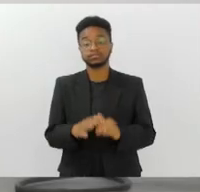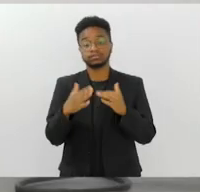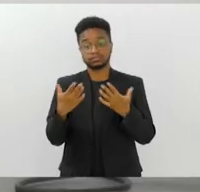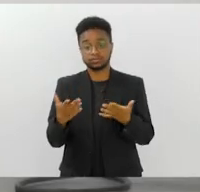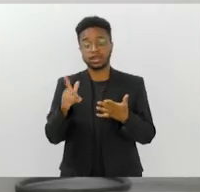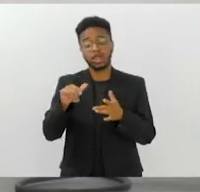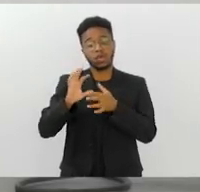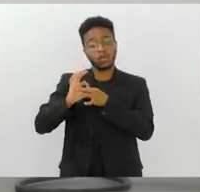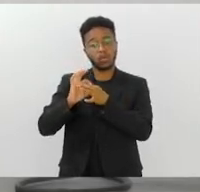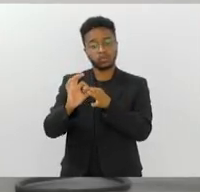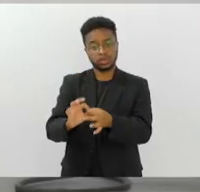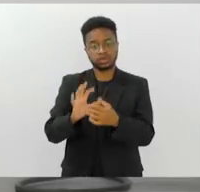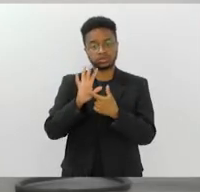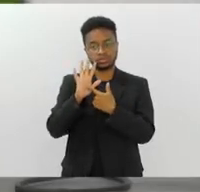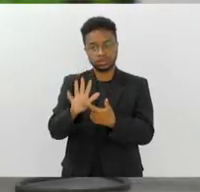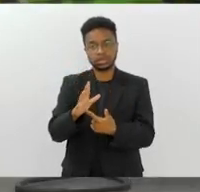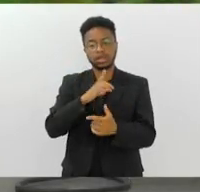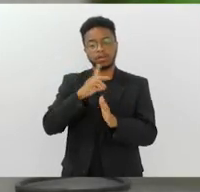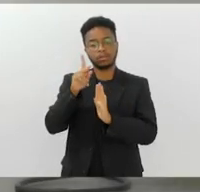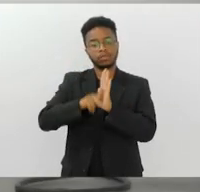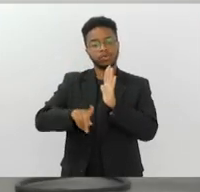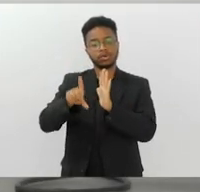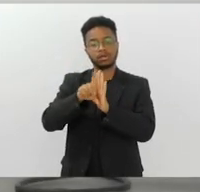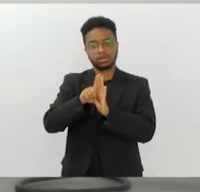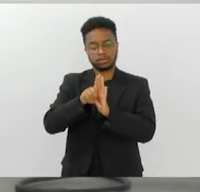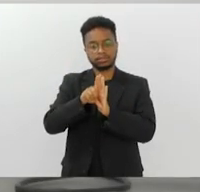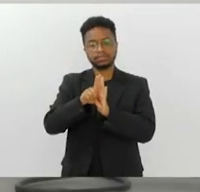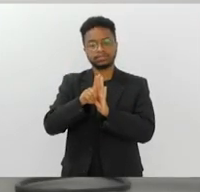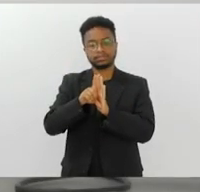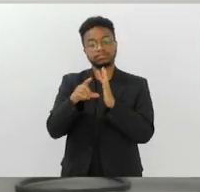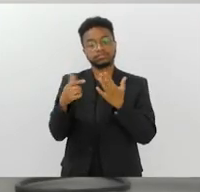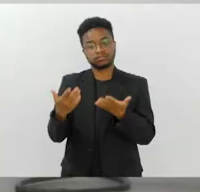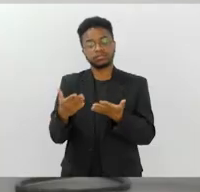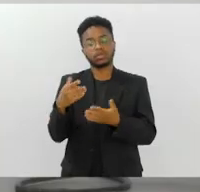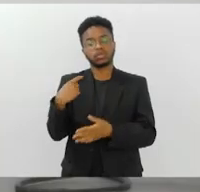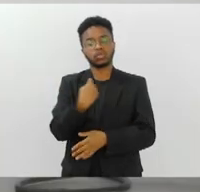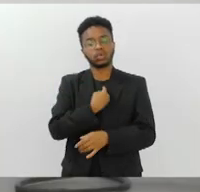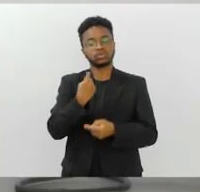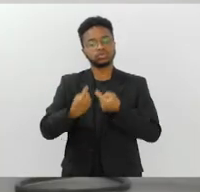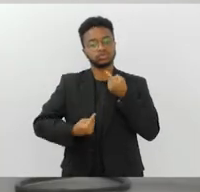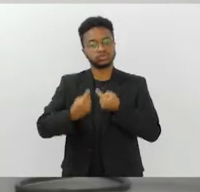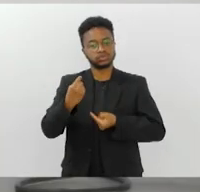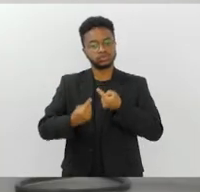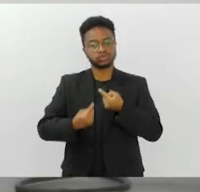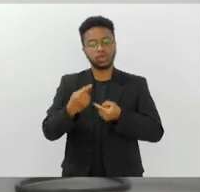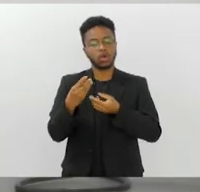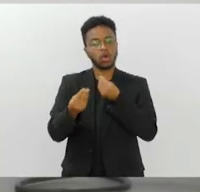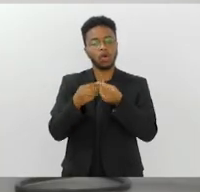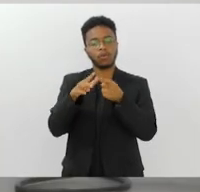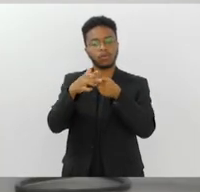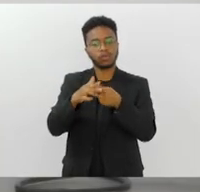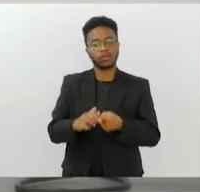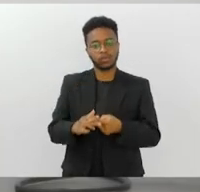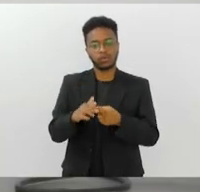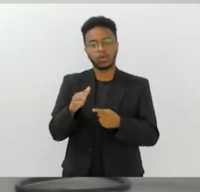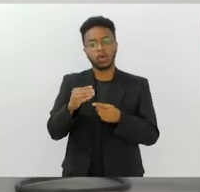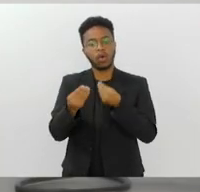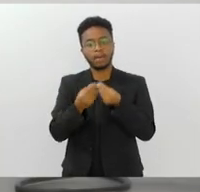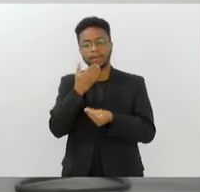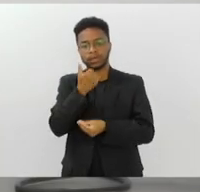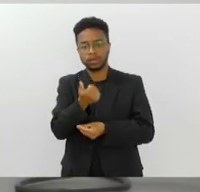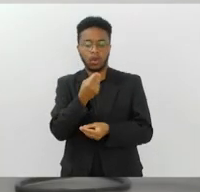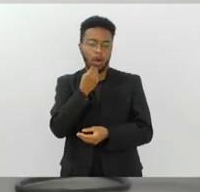esse é o contexto tem um projeto de lei e a gente vai discutir como aperfeiçoá-lo que é claro que a